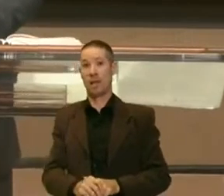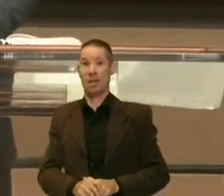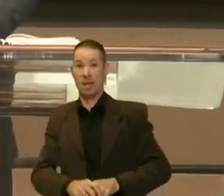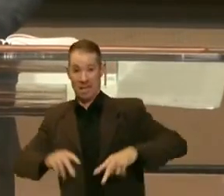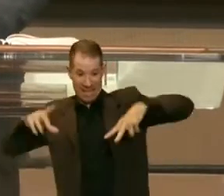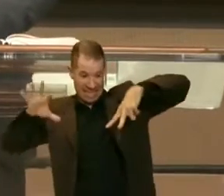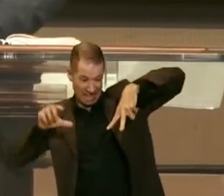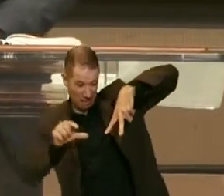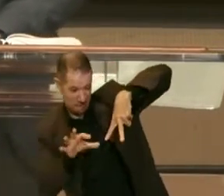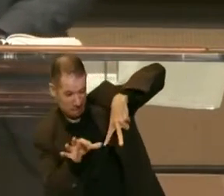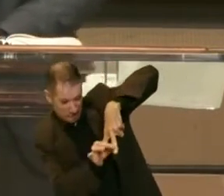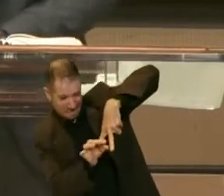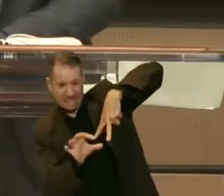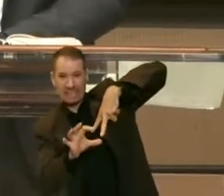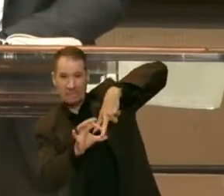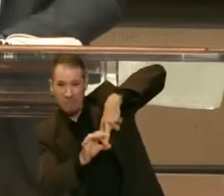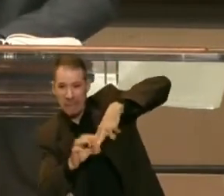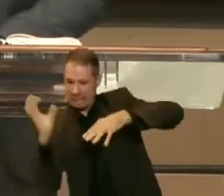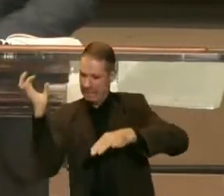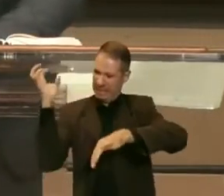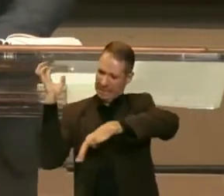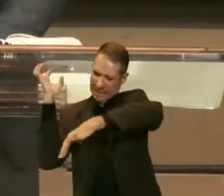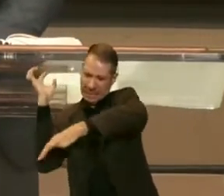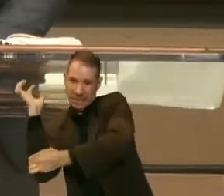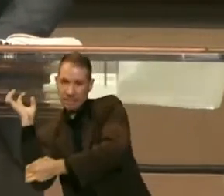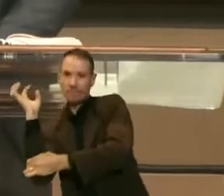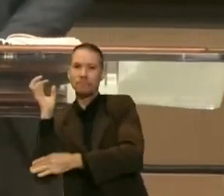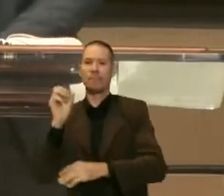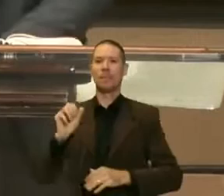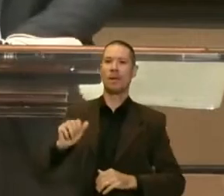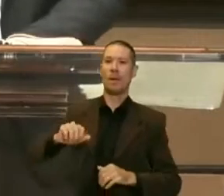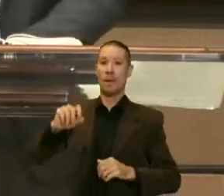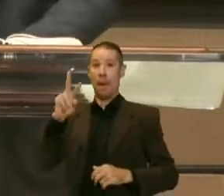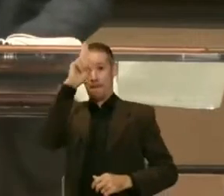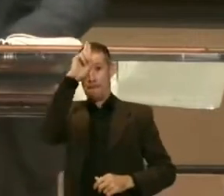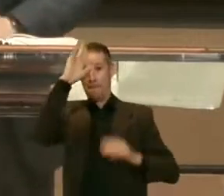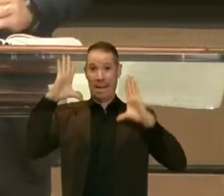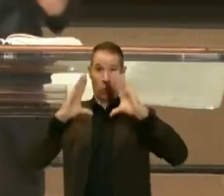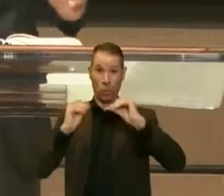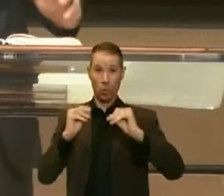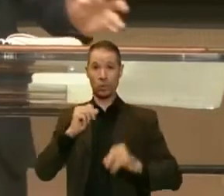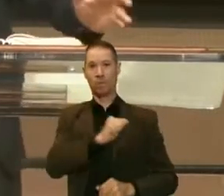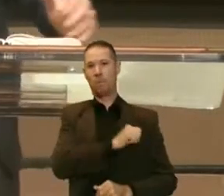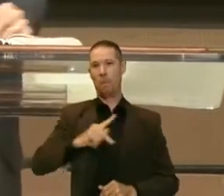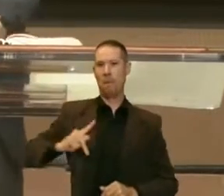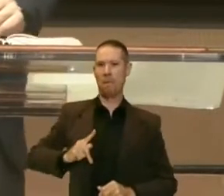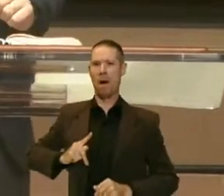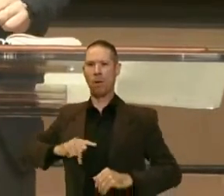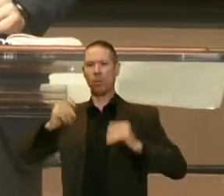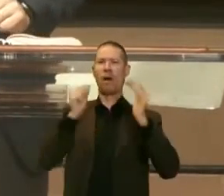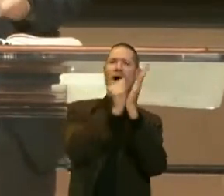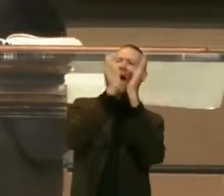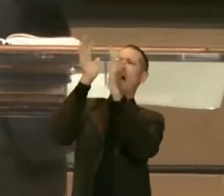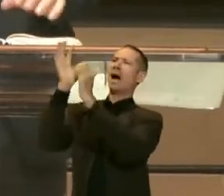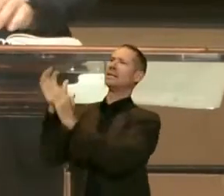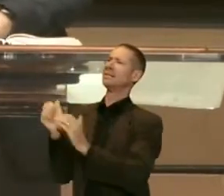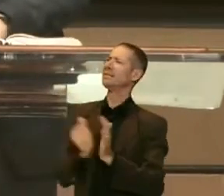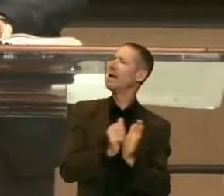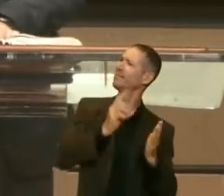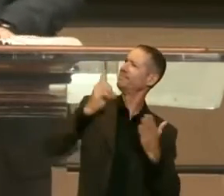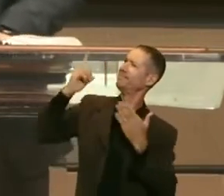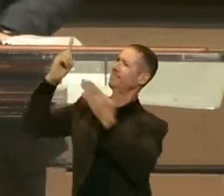no tronco. Por volta da meia-noite, Paulo e Silas oravam e cantavam louvores a Deus, e os